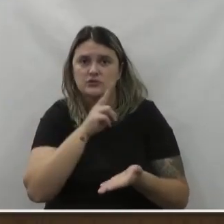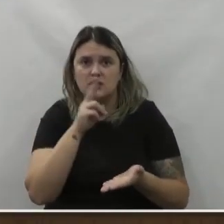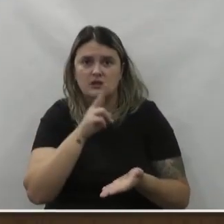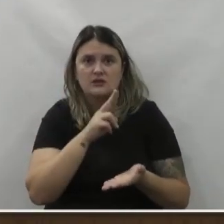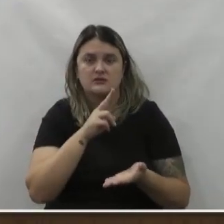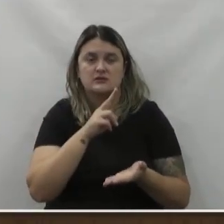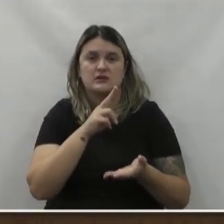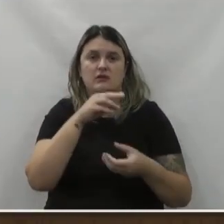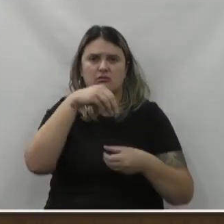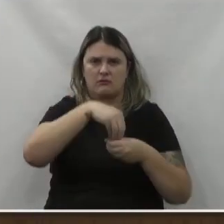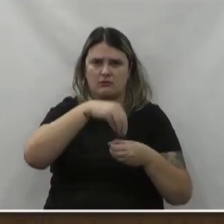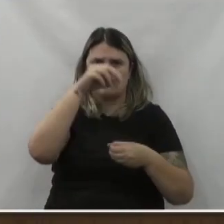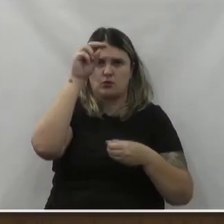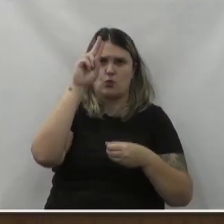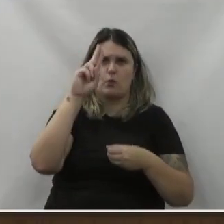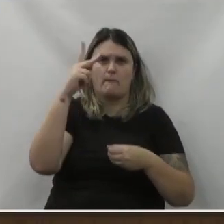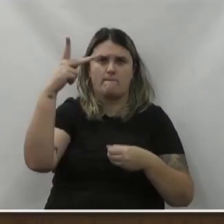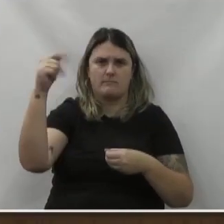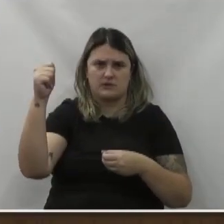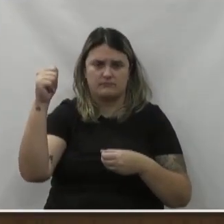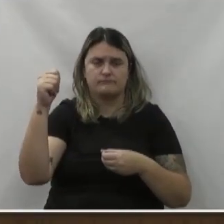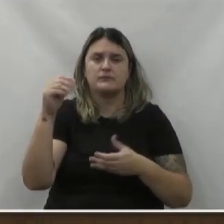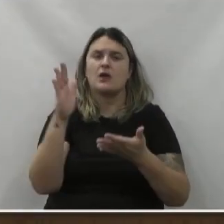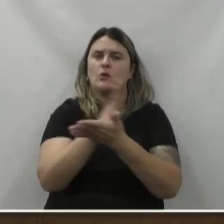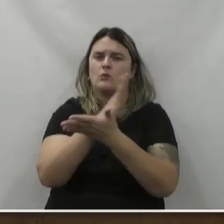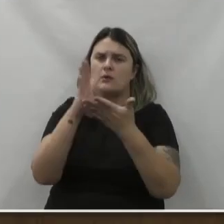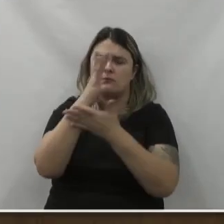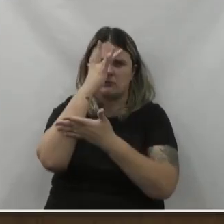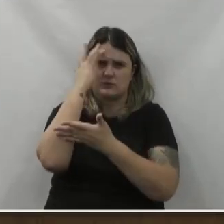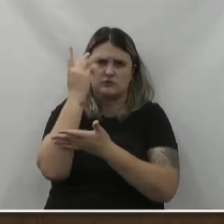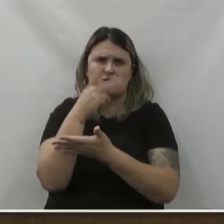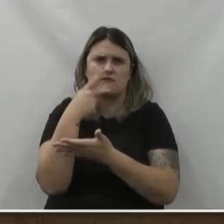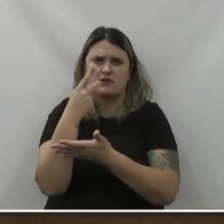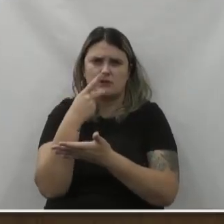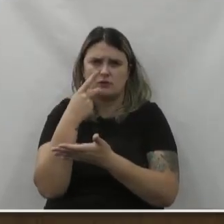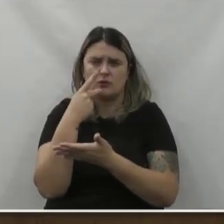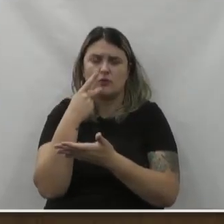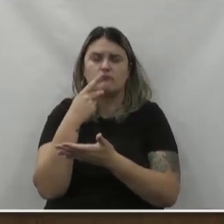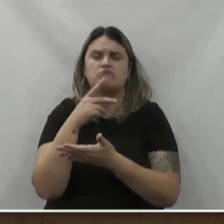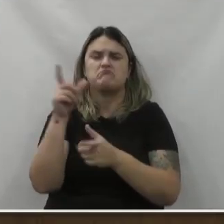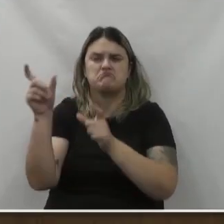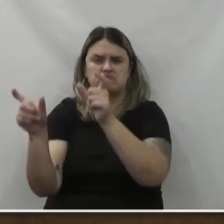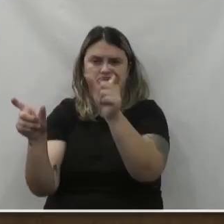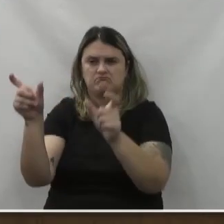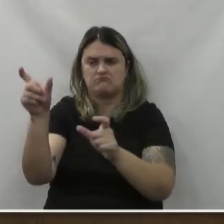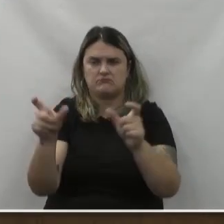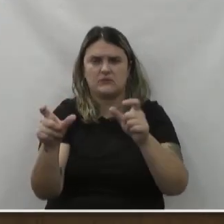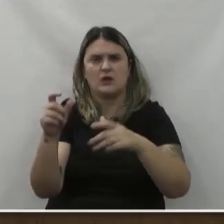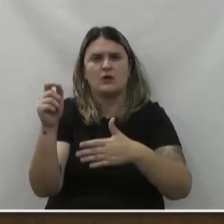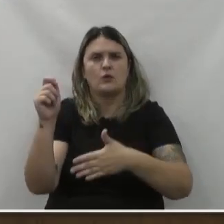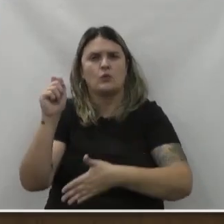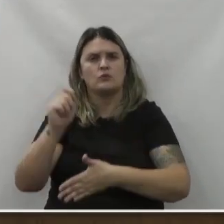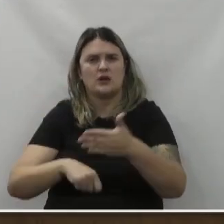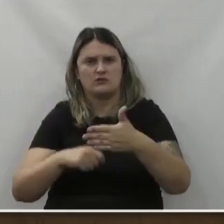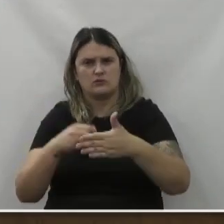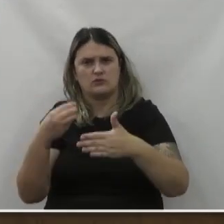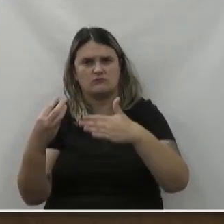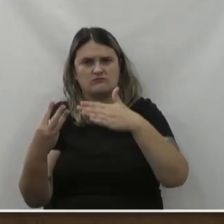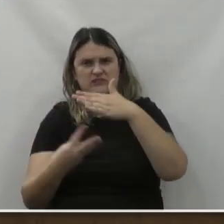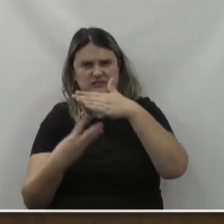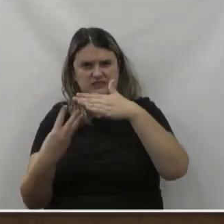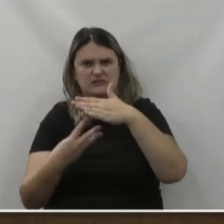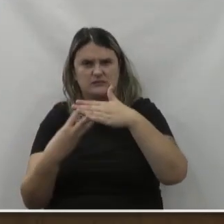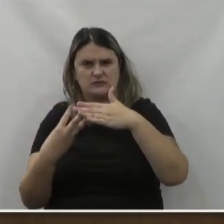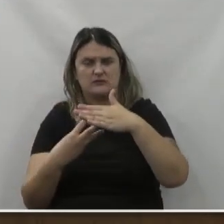UPA do município. Há relatos que há profissionais contratados pela empresa terceirizada não estão